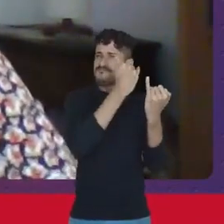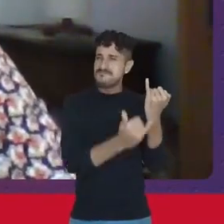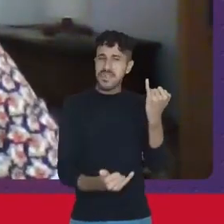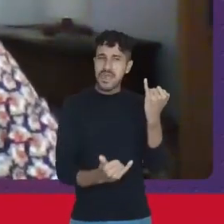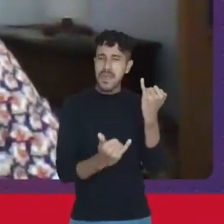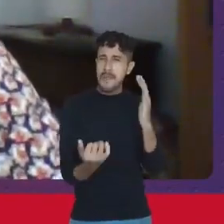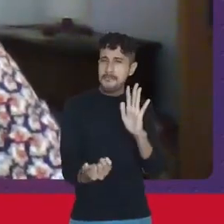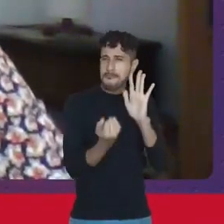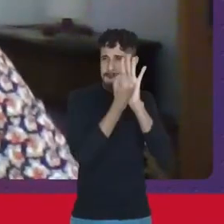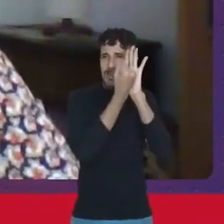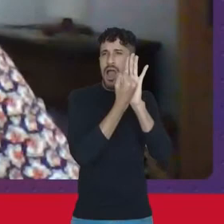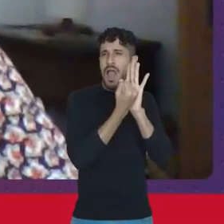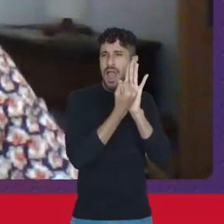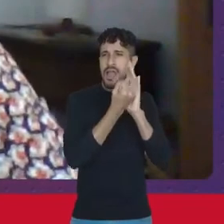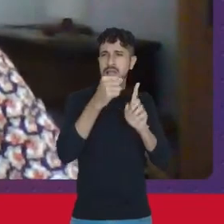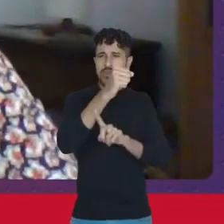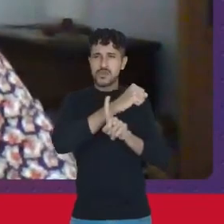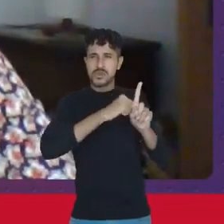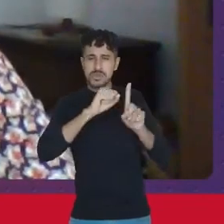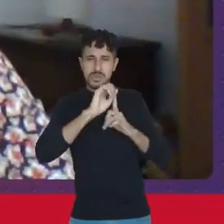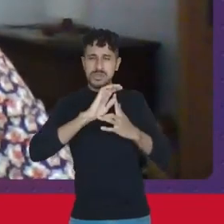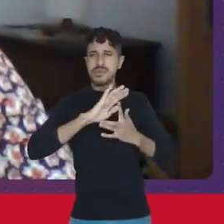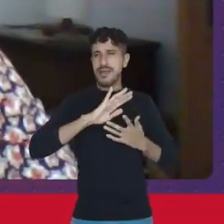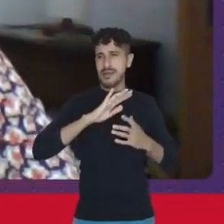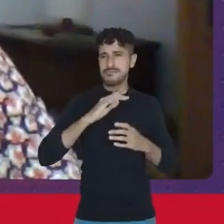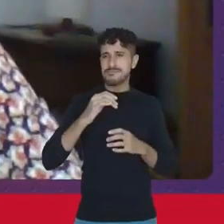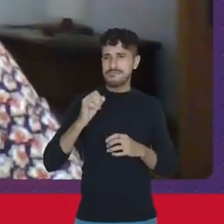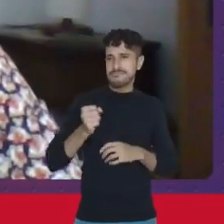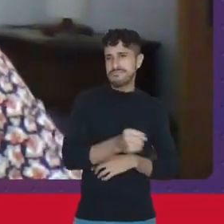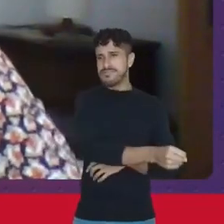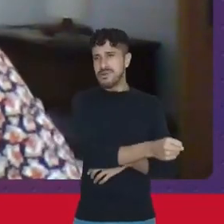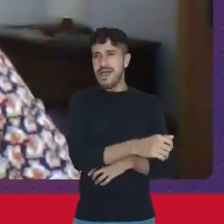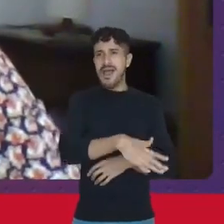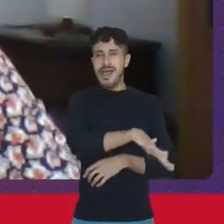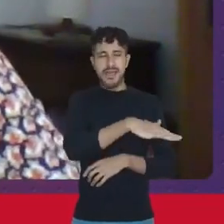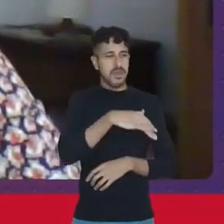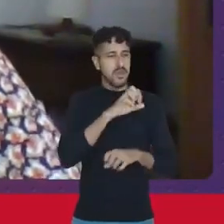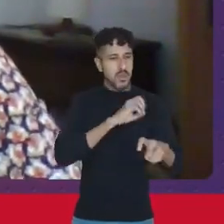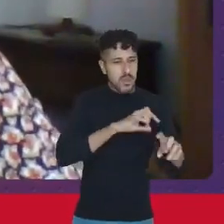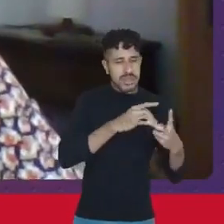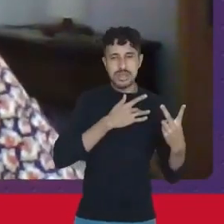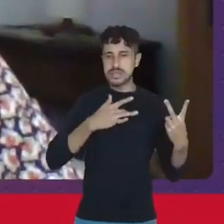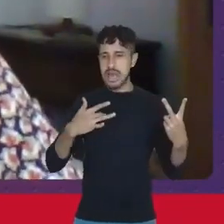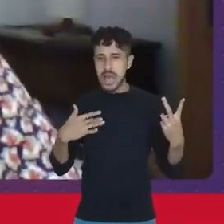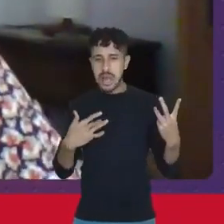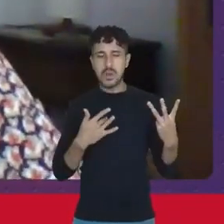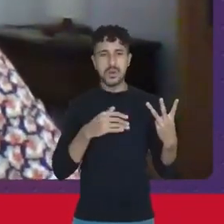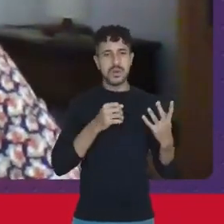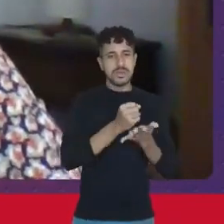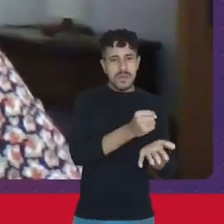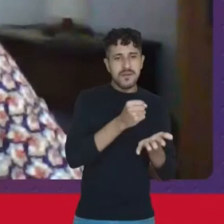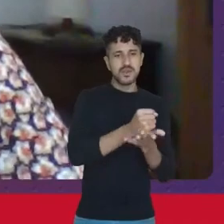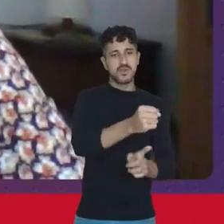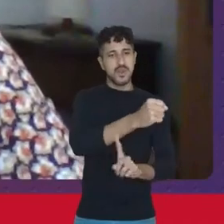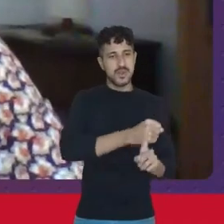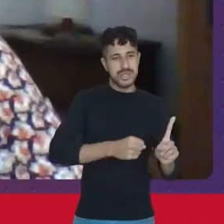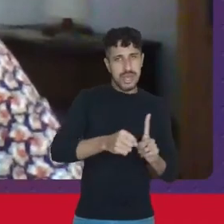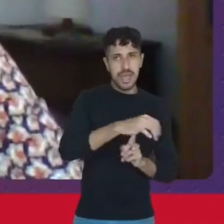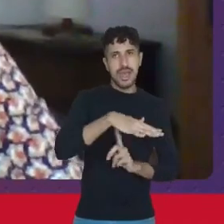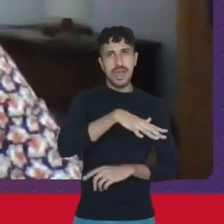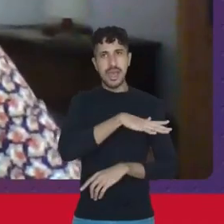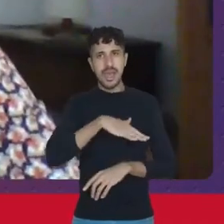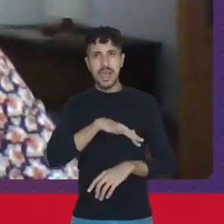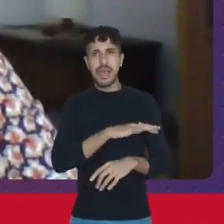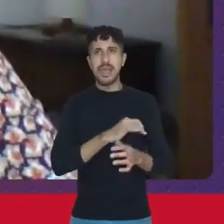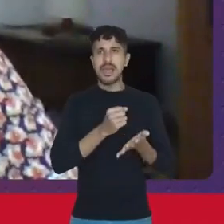caracterizadas por essas características. Né? Então, elas vão para a educação, vão para a saúde, para os serviços sociais, para o setor,